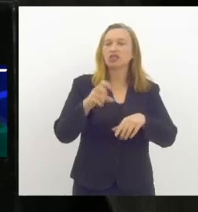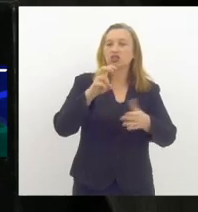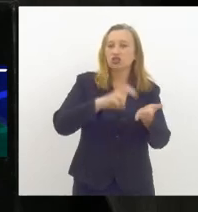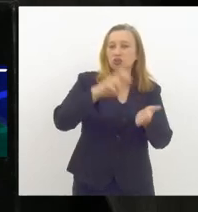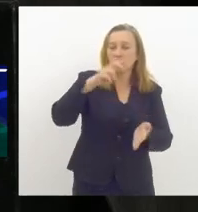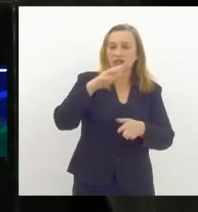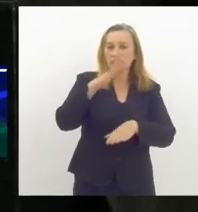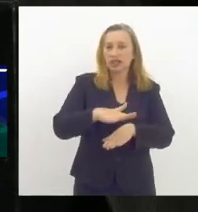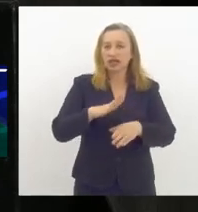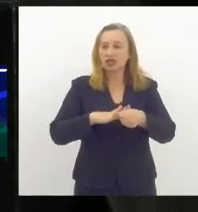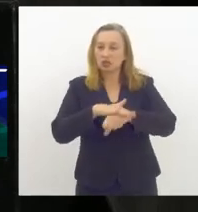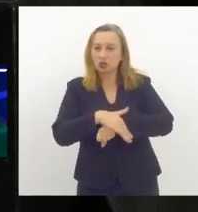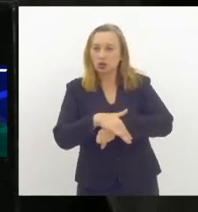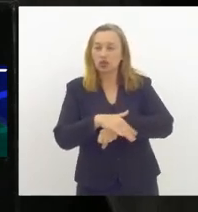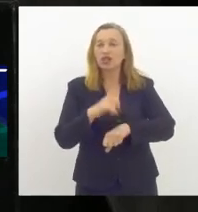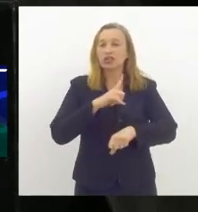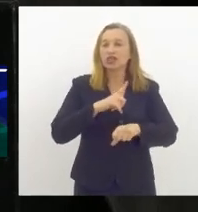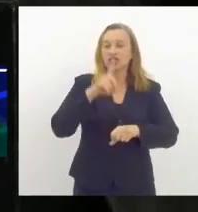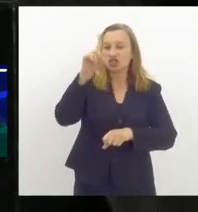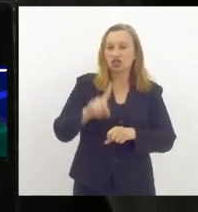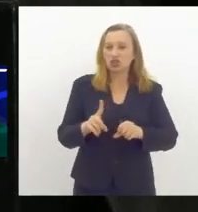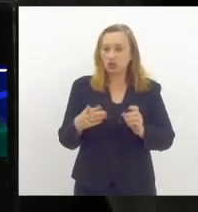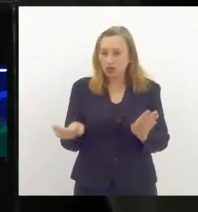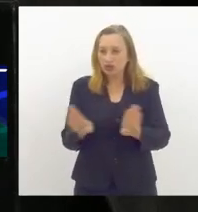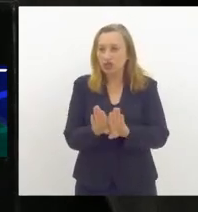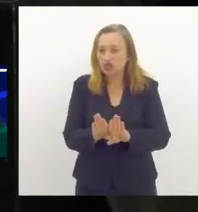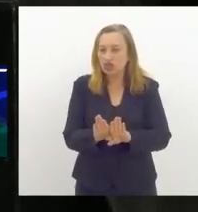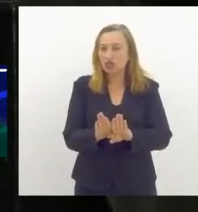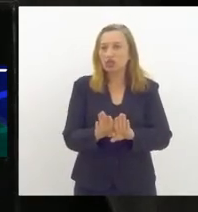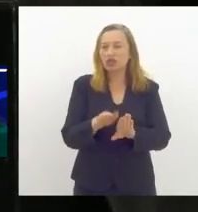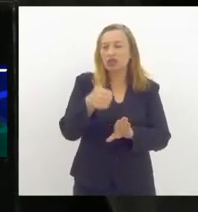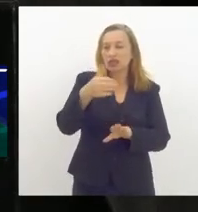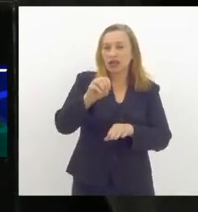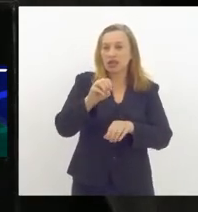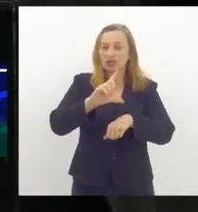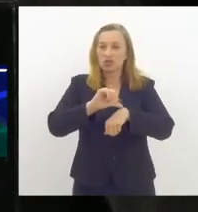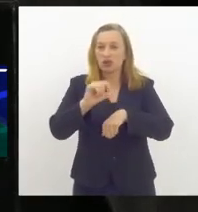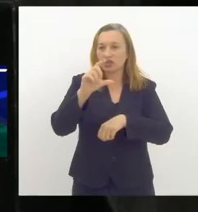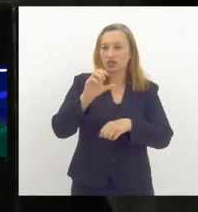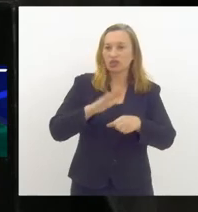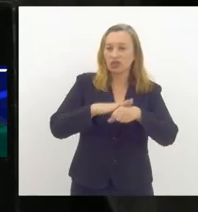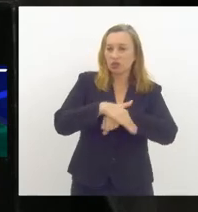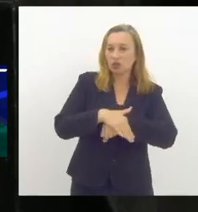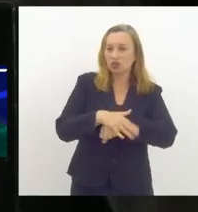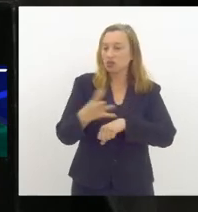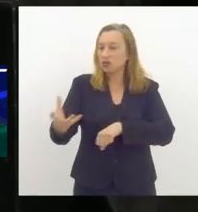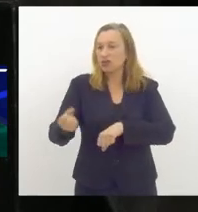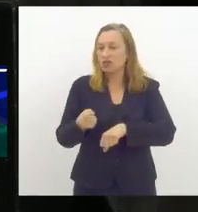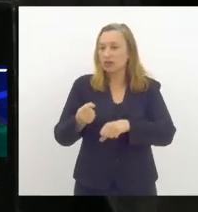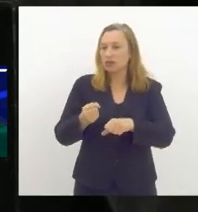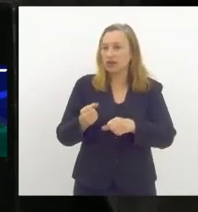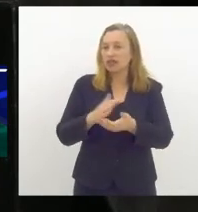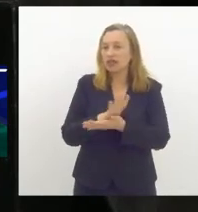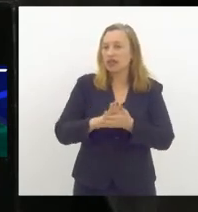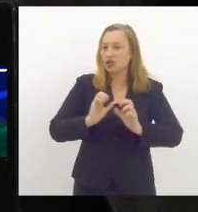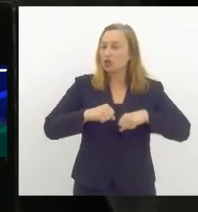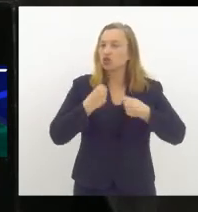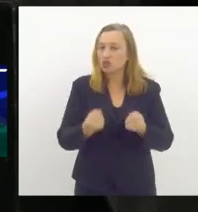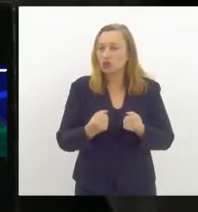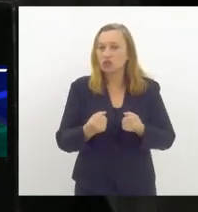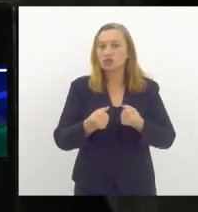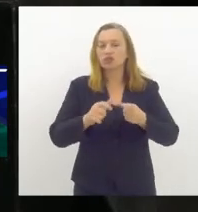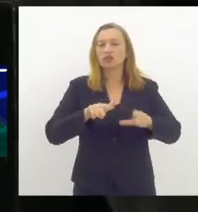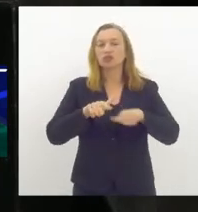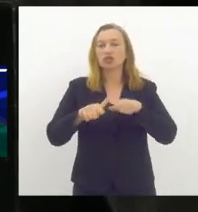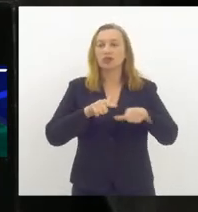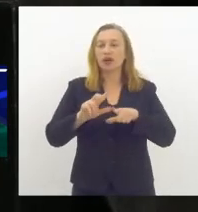de tarde de noite que tem diretora fechando o portão de escola 10 horas da noite sem receber a sua gratificação correspondente ao exposto integral